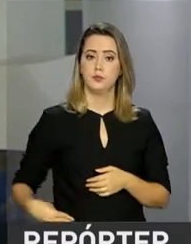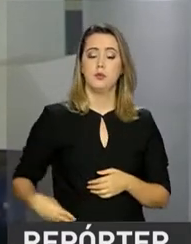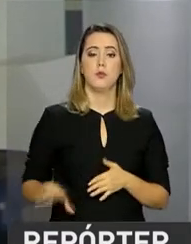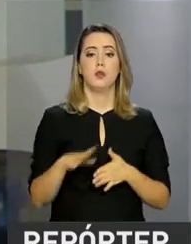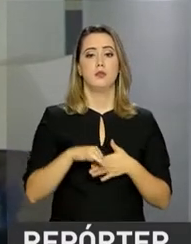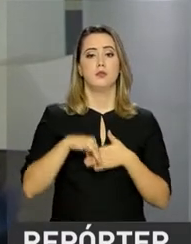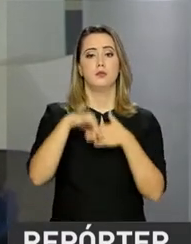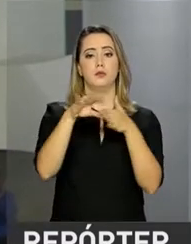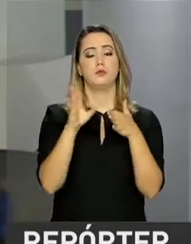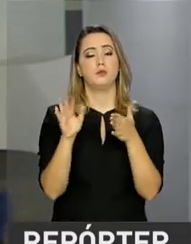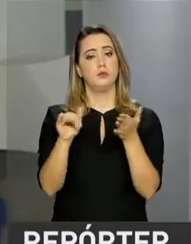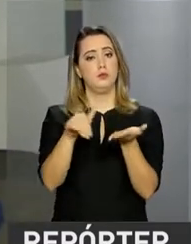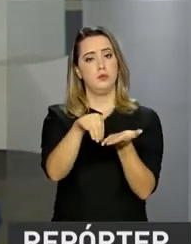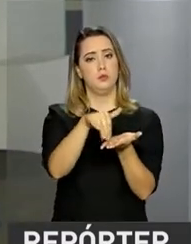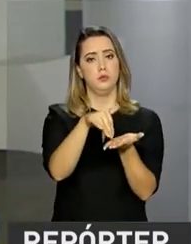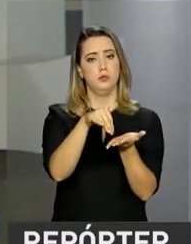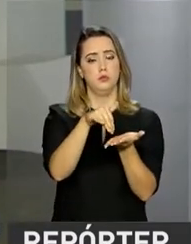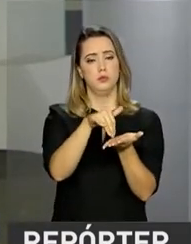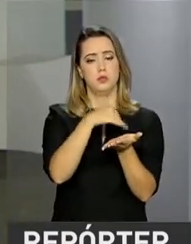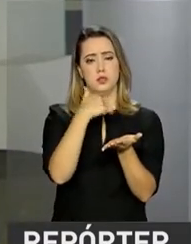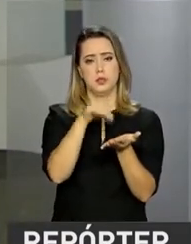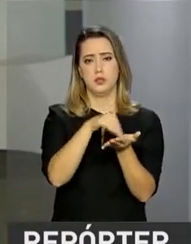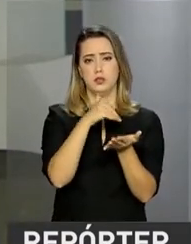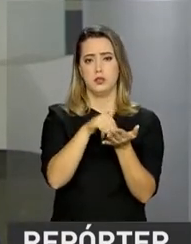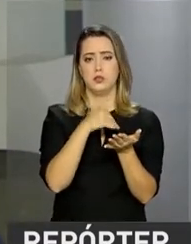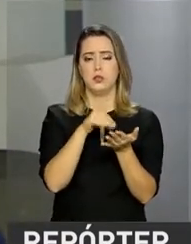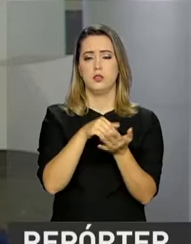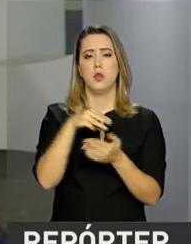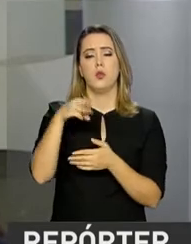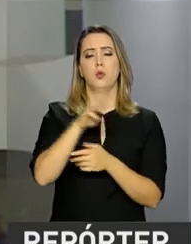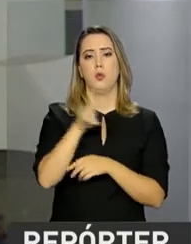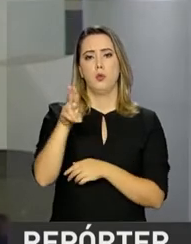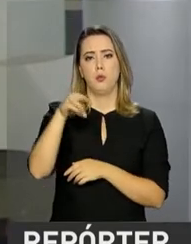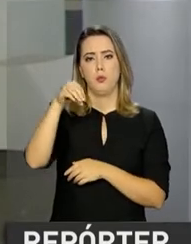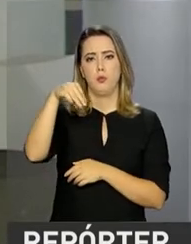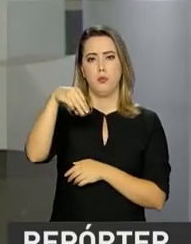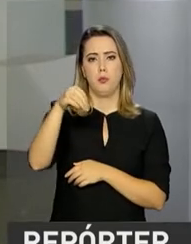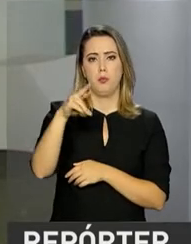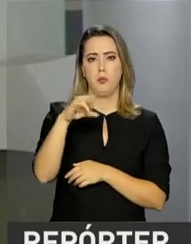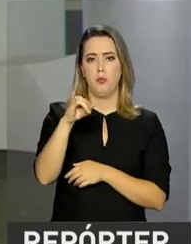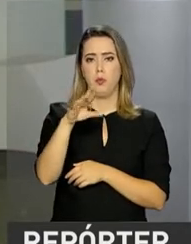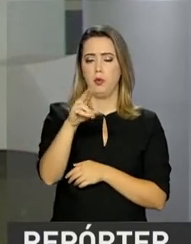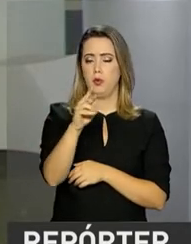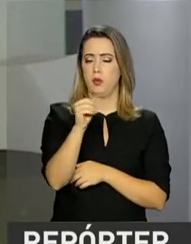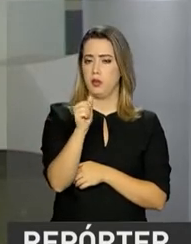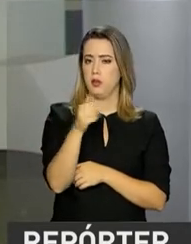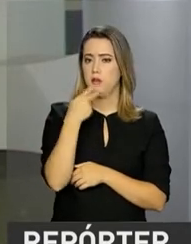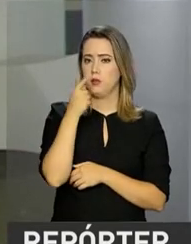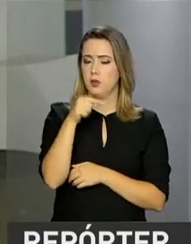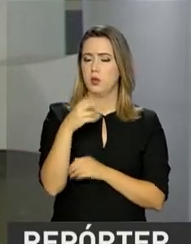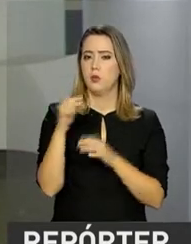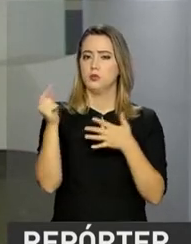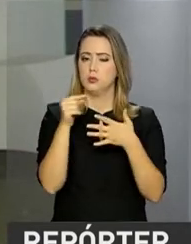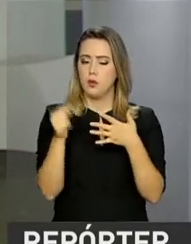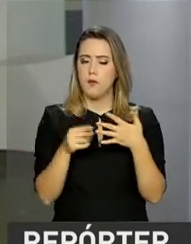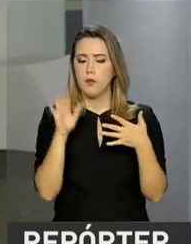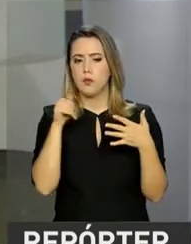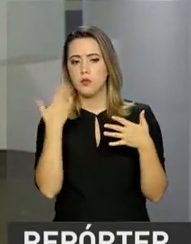O ministro-chefe da Secretaria-Geral da Presidência da República, Moreira Franco, disse que o projeto Avançar fez um levantamento das